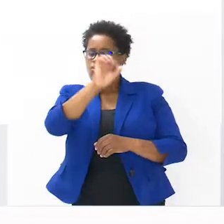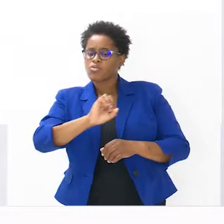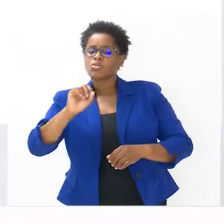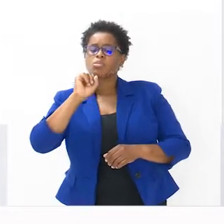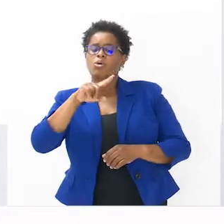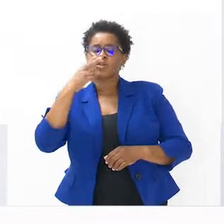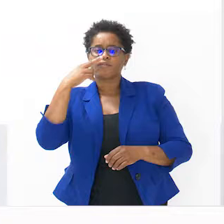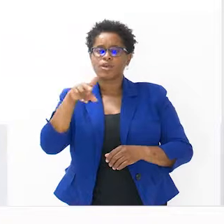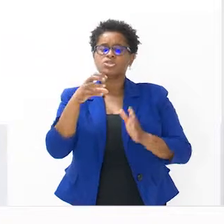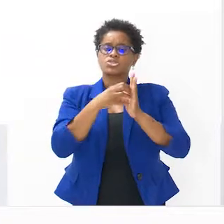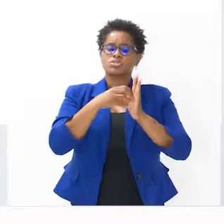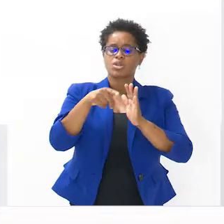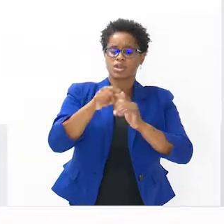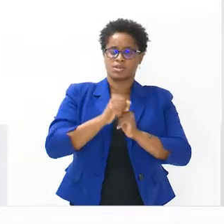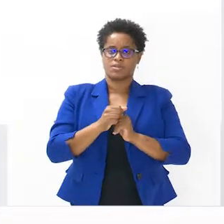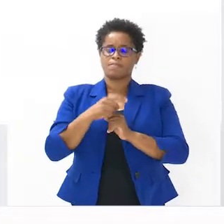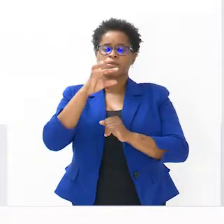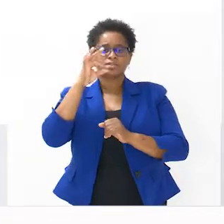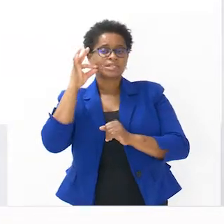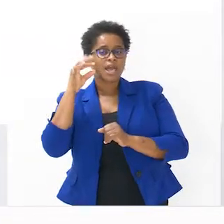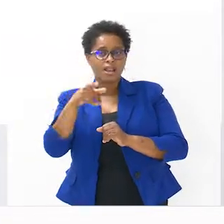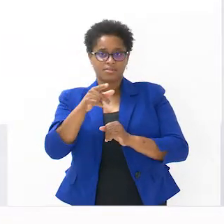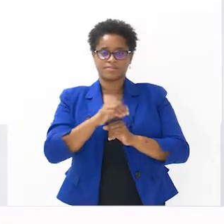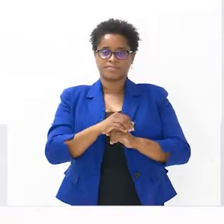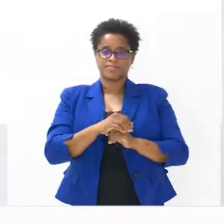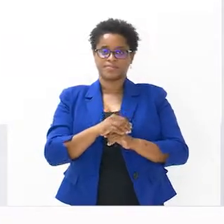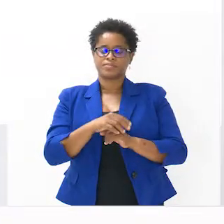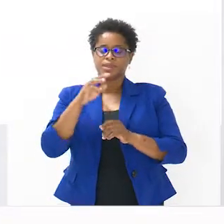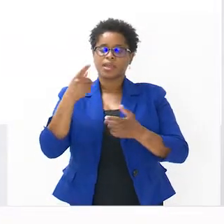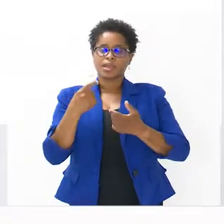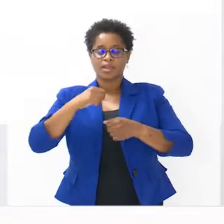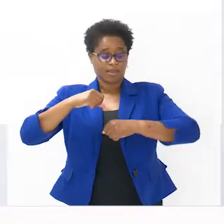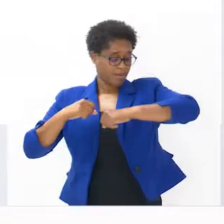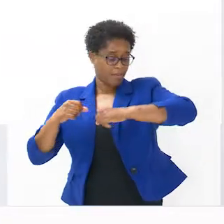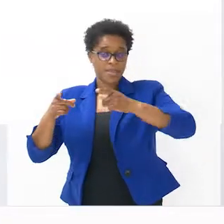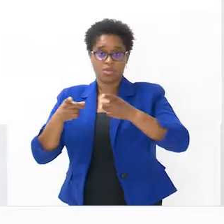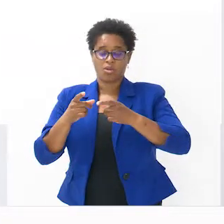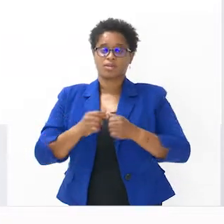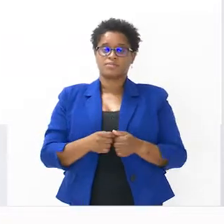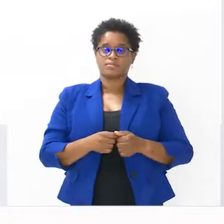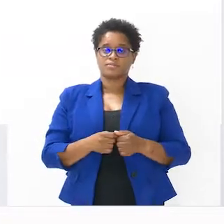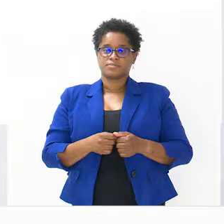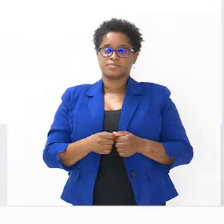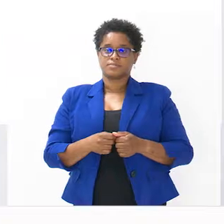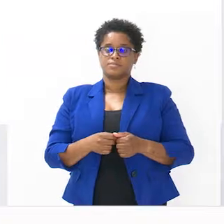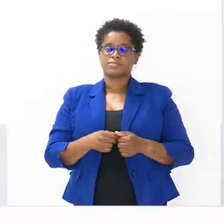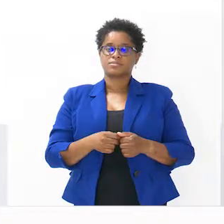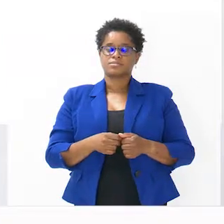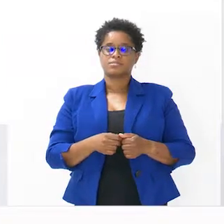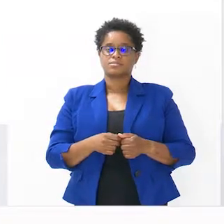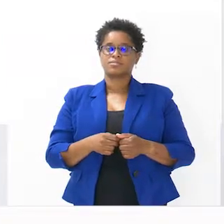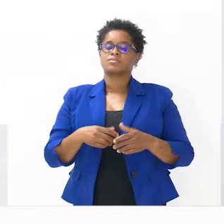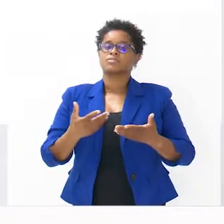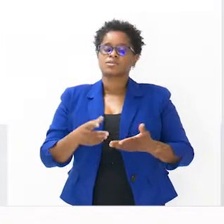símbolo aqui, não é? Como sinal menor com o arco, não